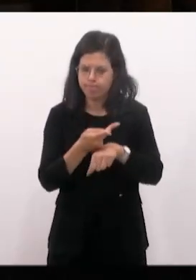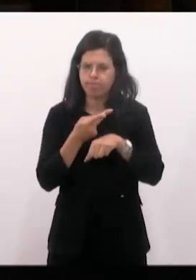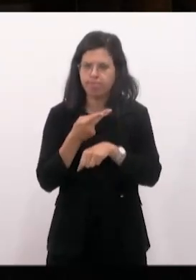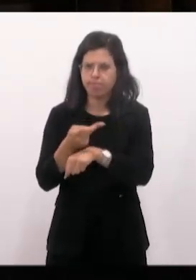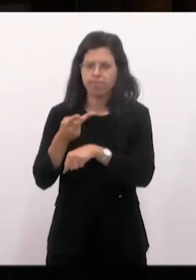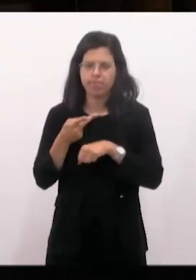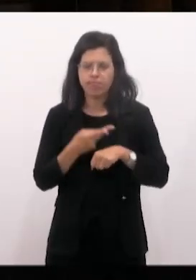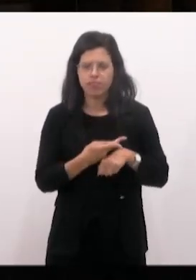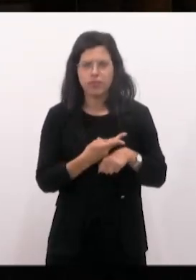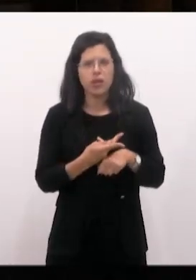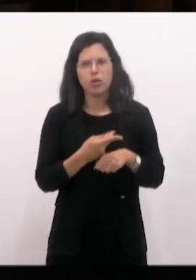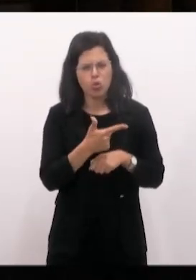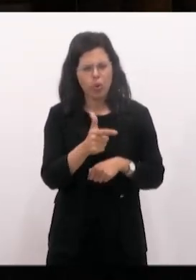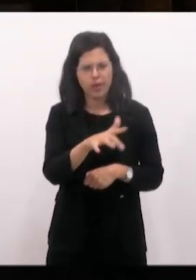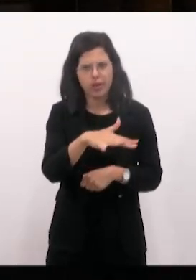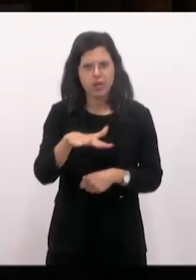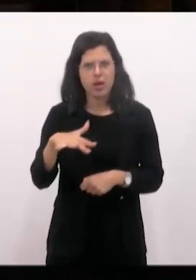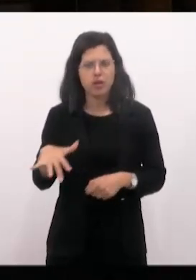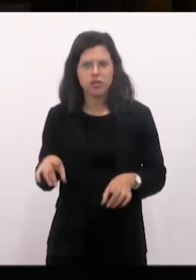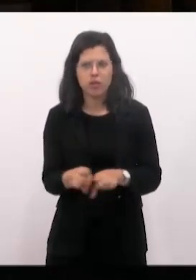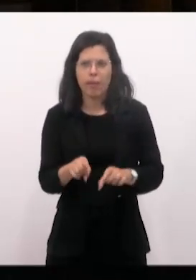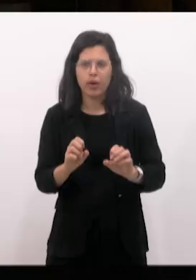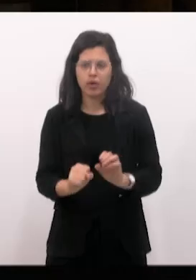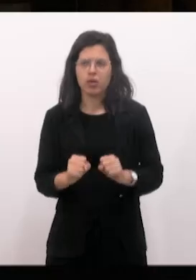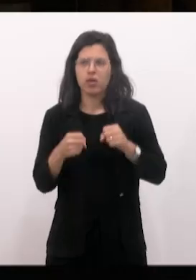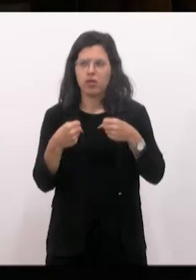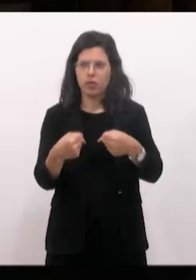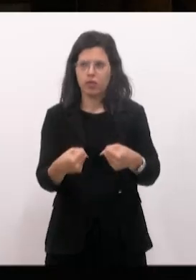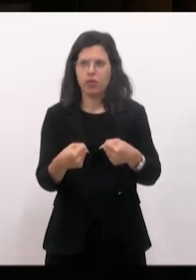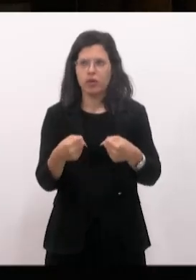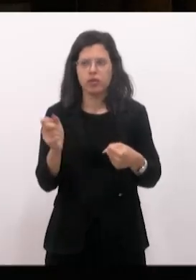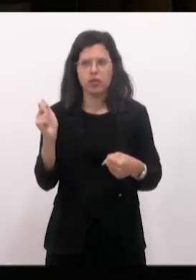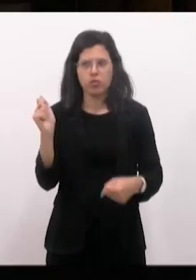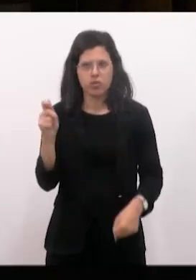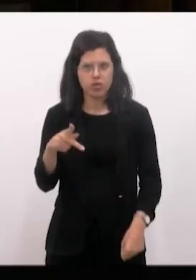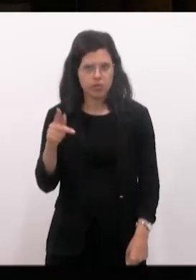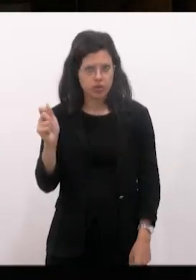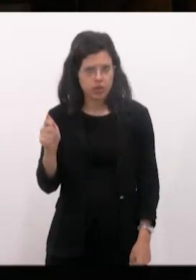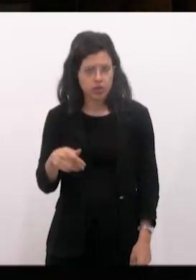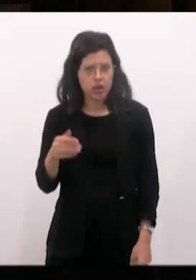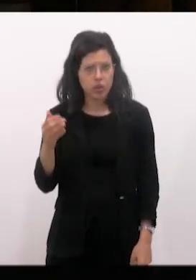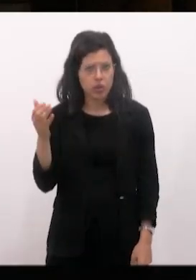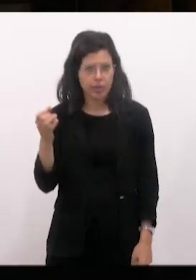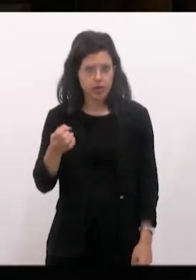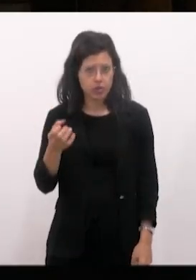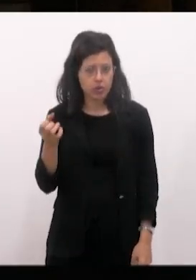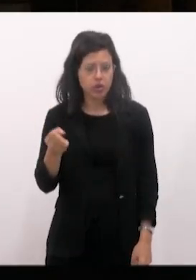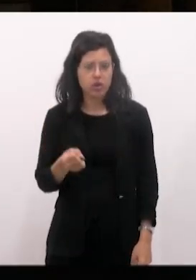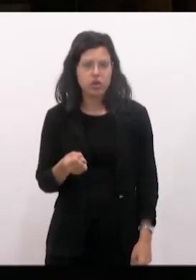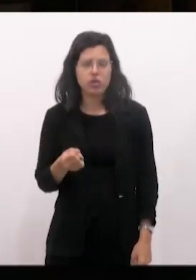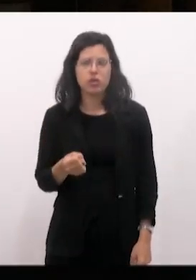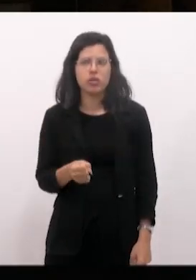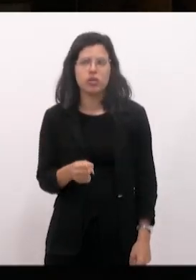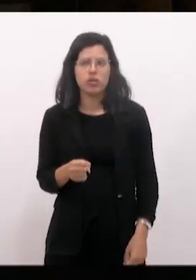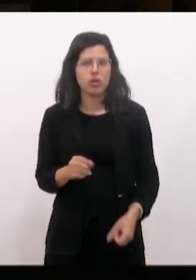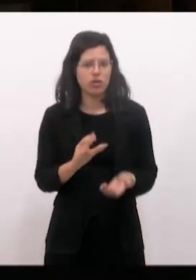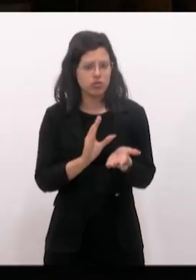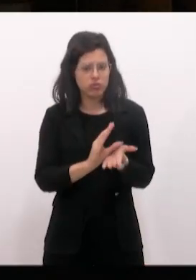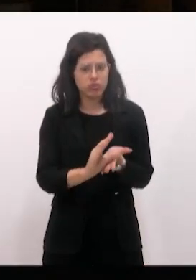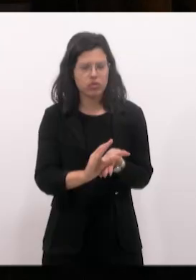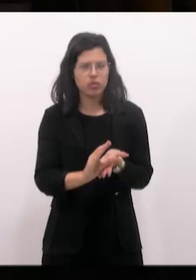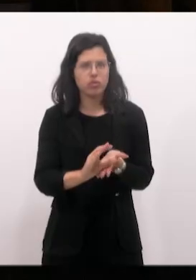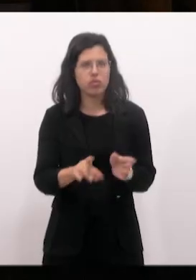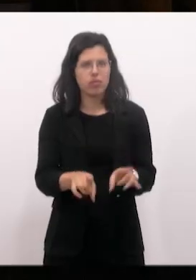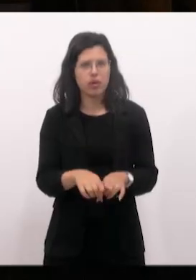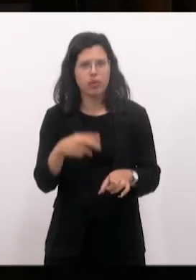instâncias possíveis em defesa dos aposentados e pensionistas e que dos recursos dos royalties